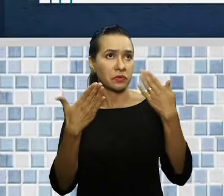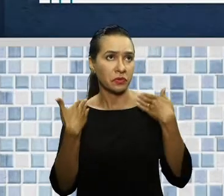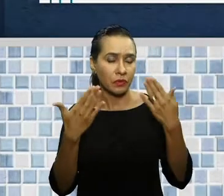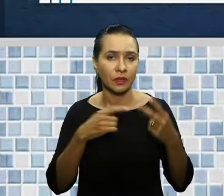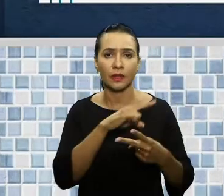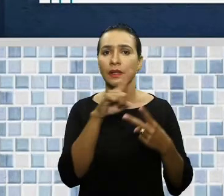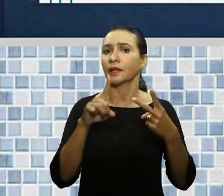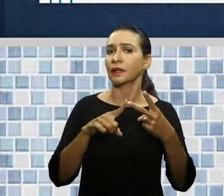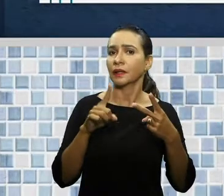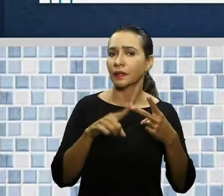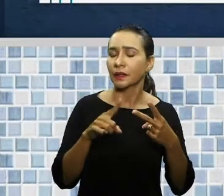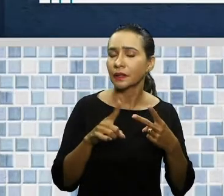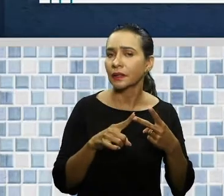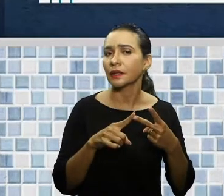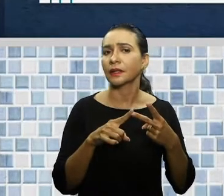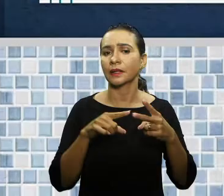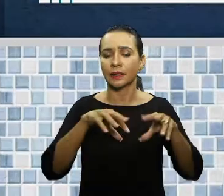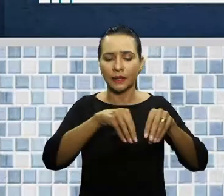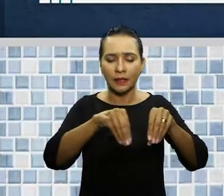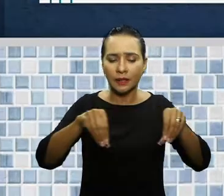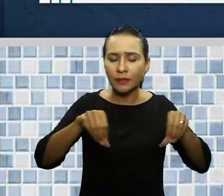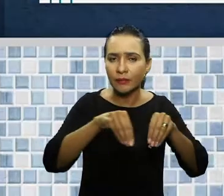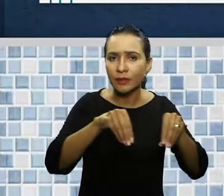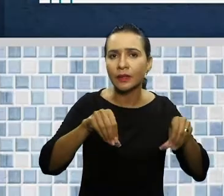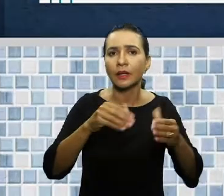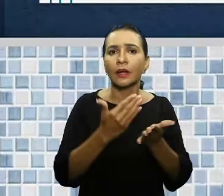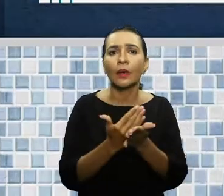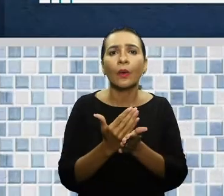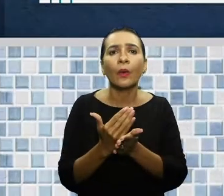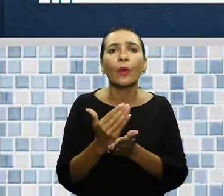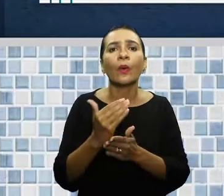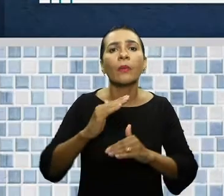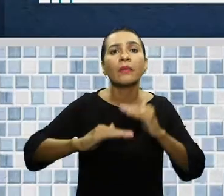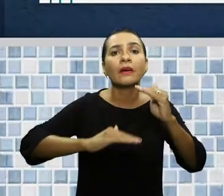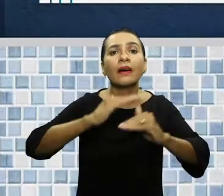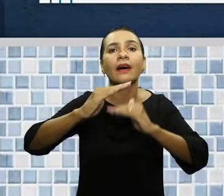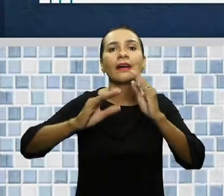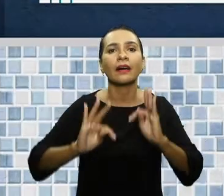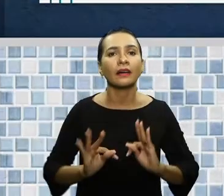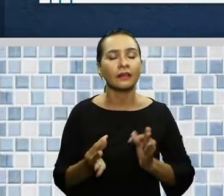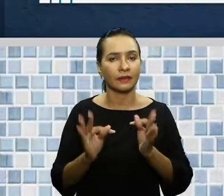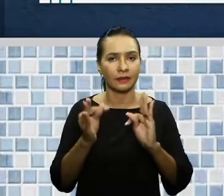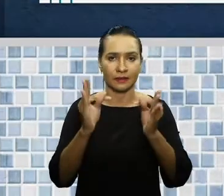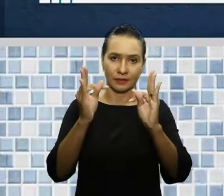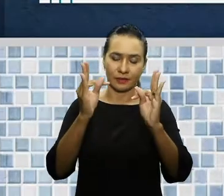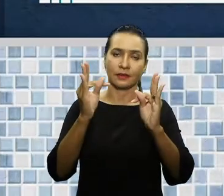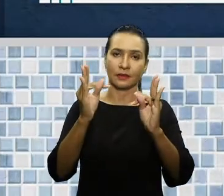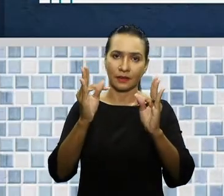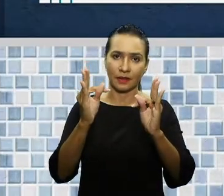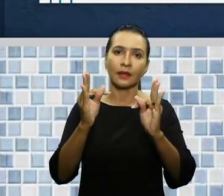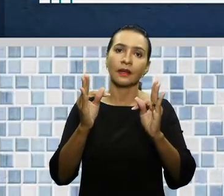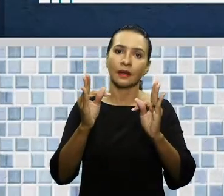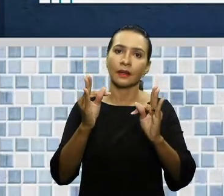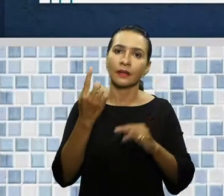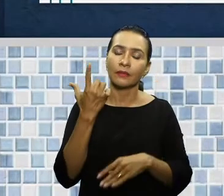climáticas, sobre as condições de solo, eles começaram a desenvolver técnicas que